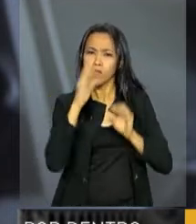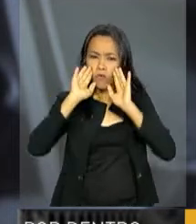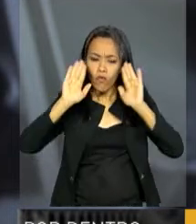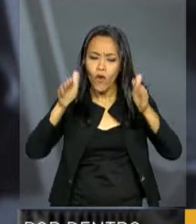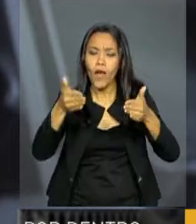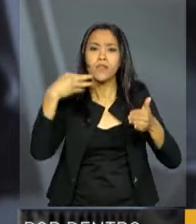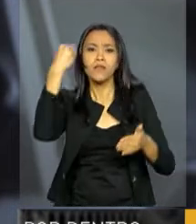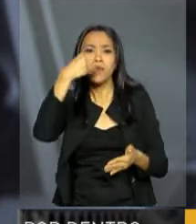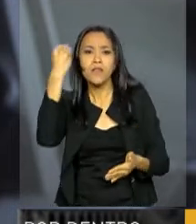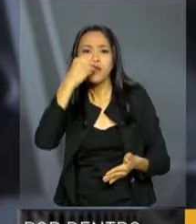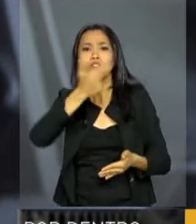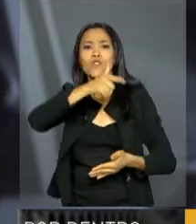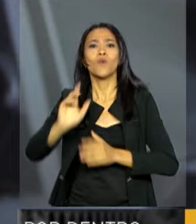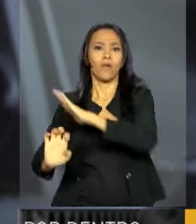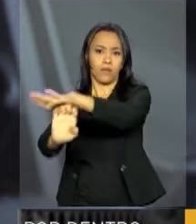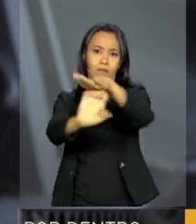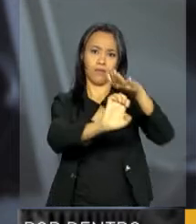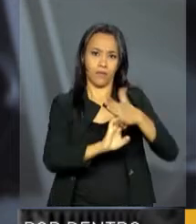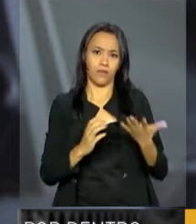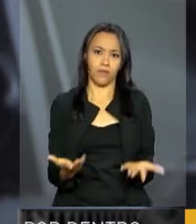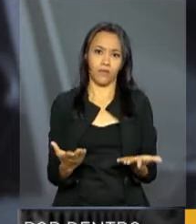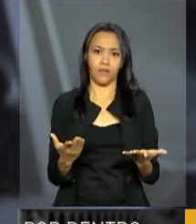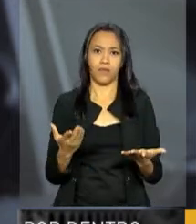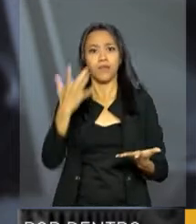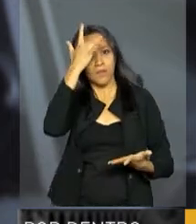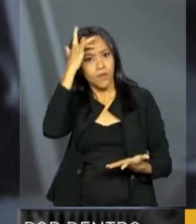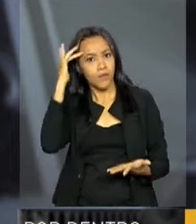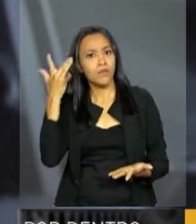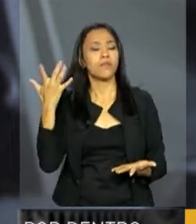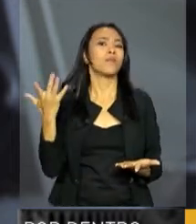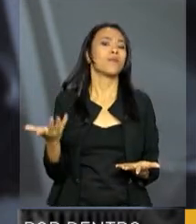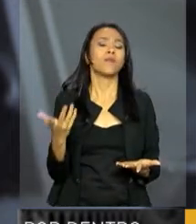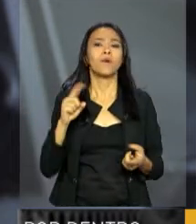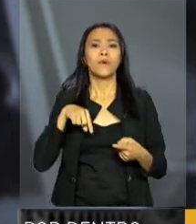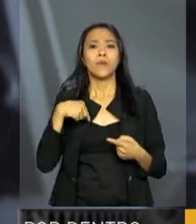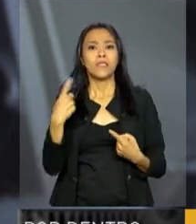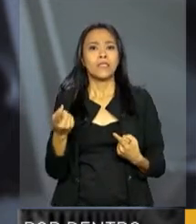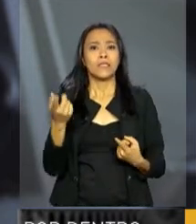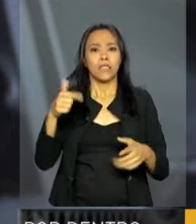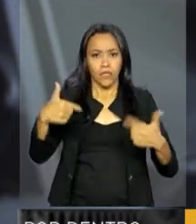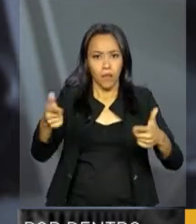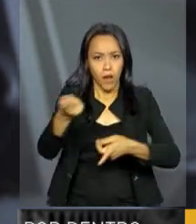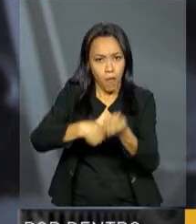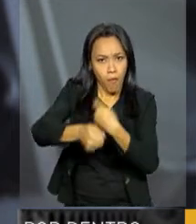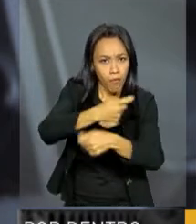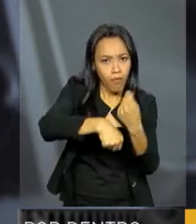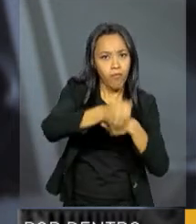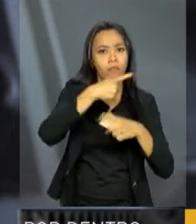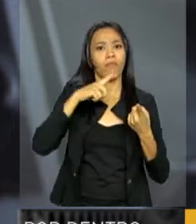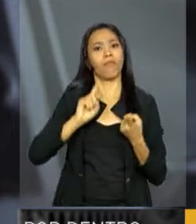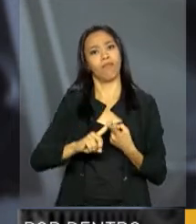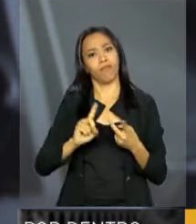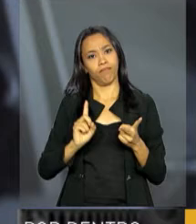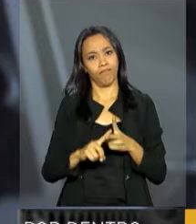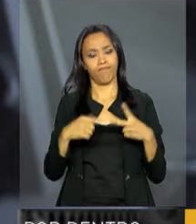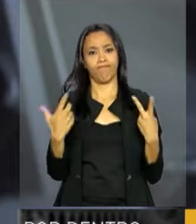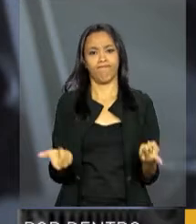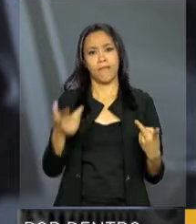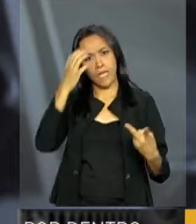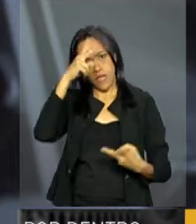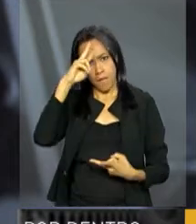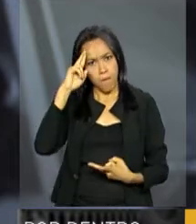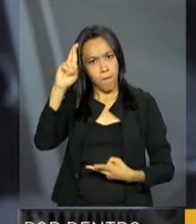experiências de terceiros de atores do mercado reais de trabalhadores e de